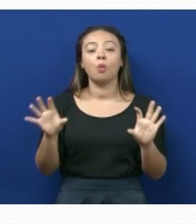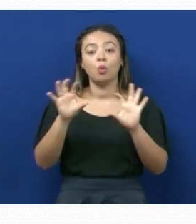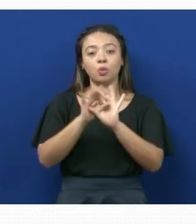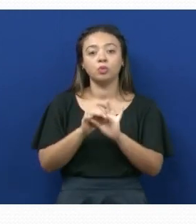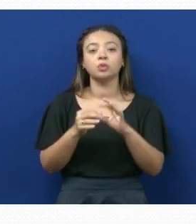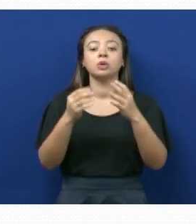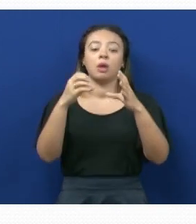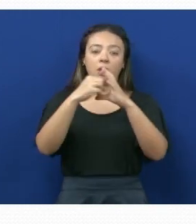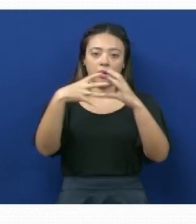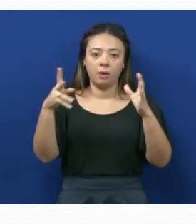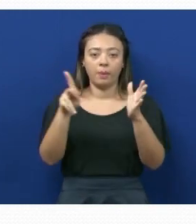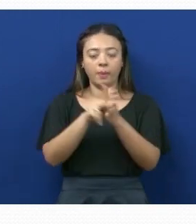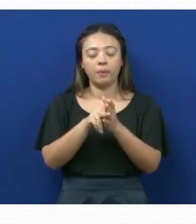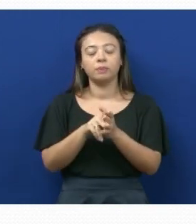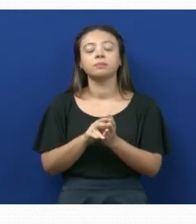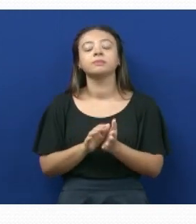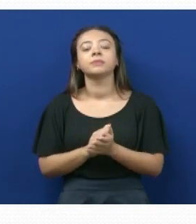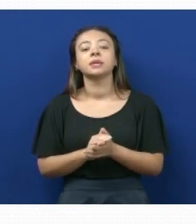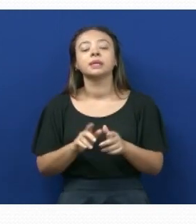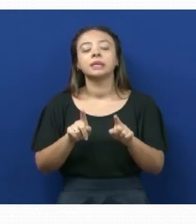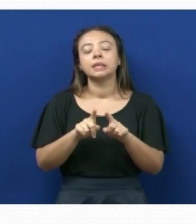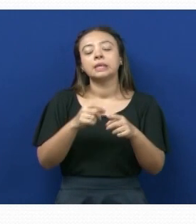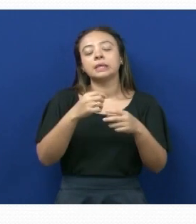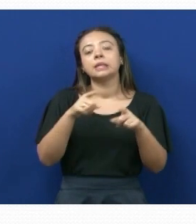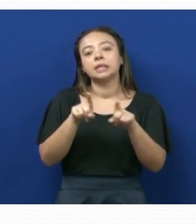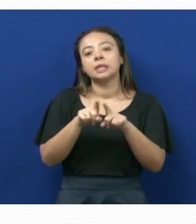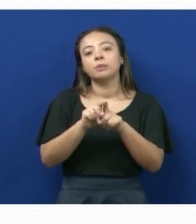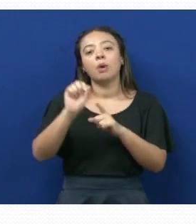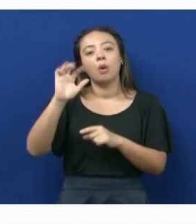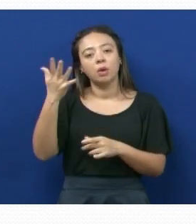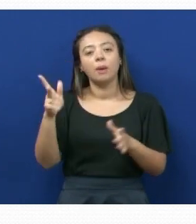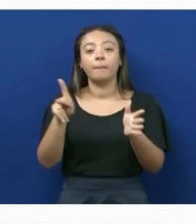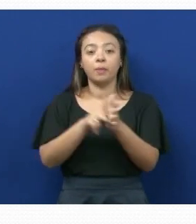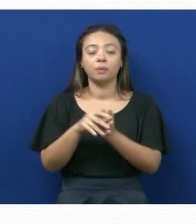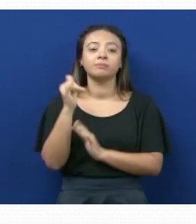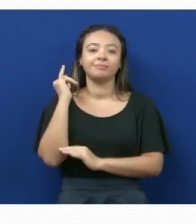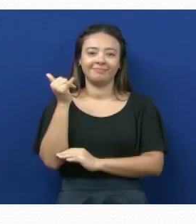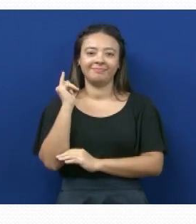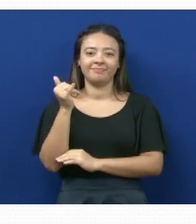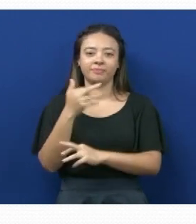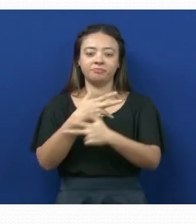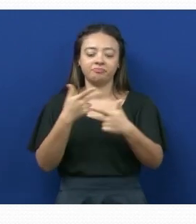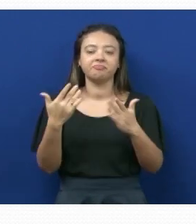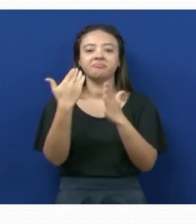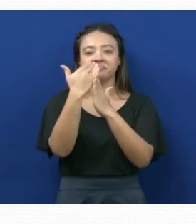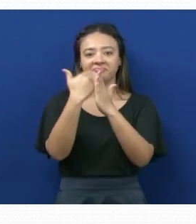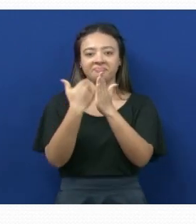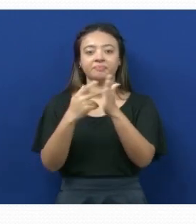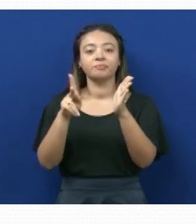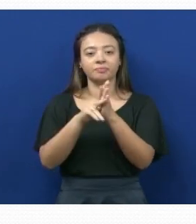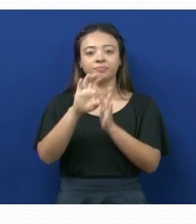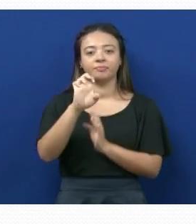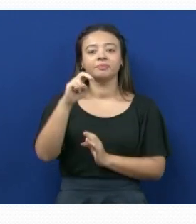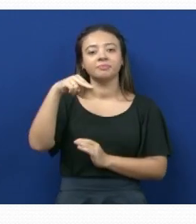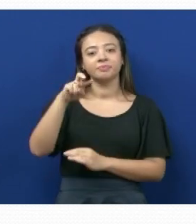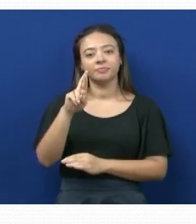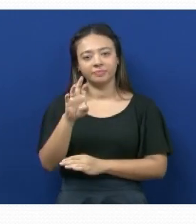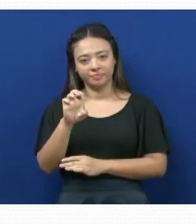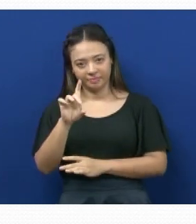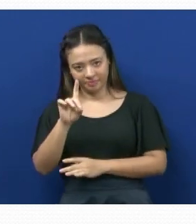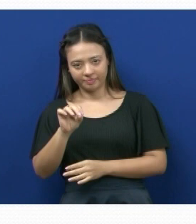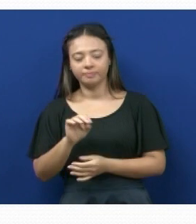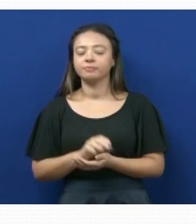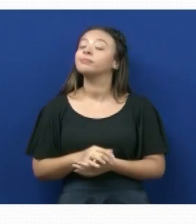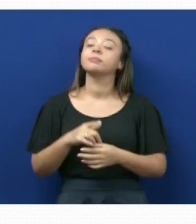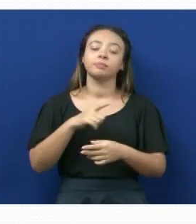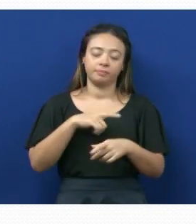acontecimentos e fatos de ações de uma narrativa. São os elementos do enredo. A gente vai ver daqui a pouquinho, como eu já falei.